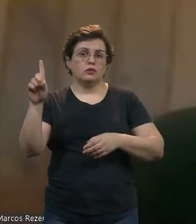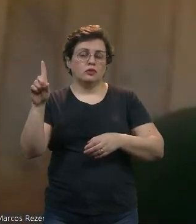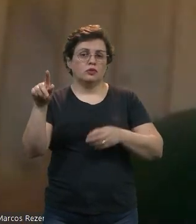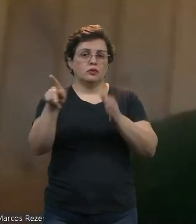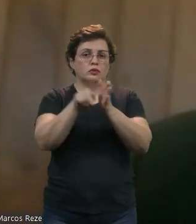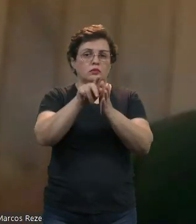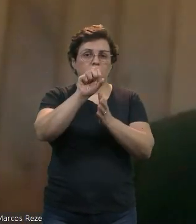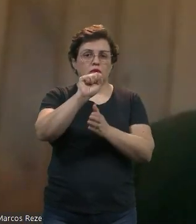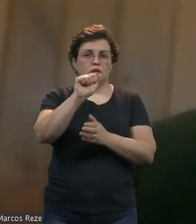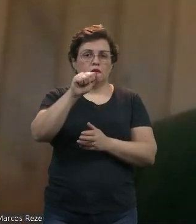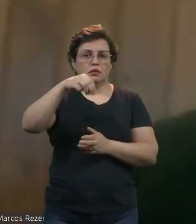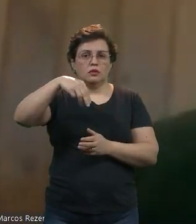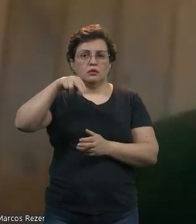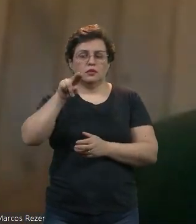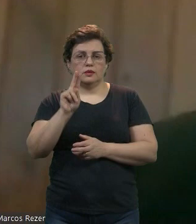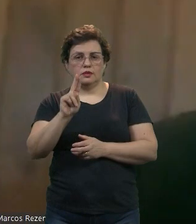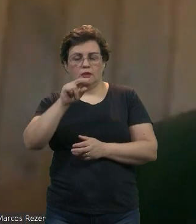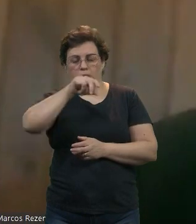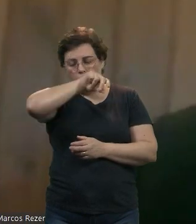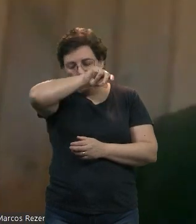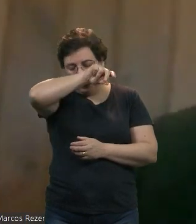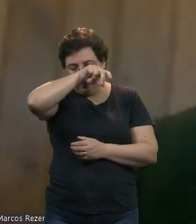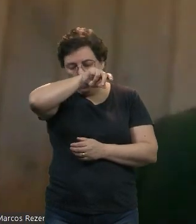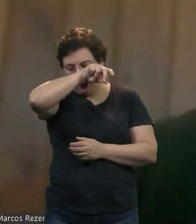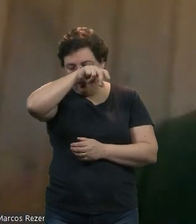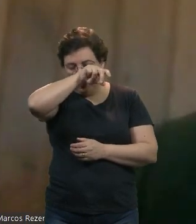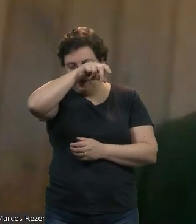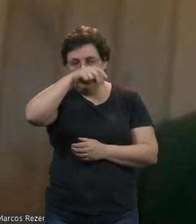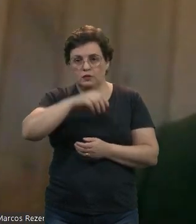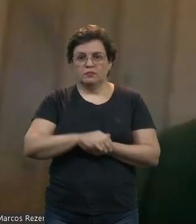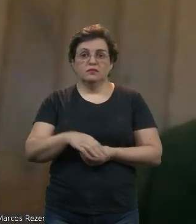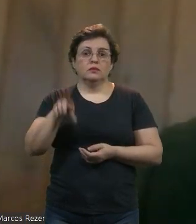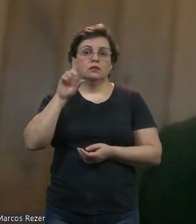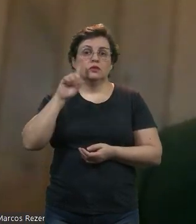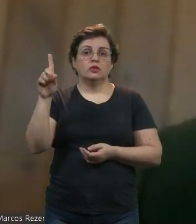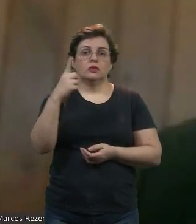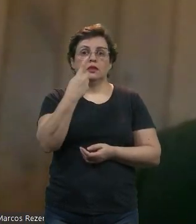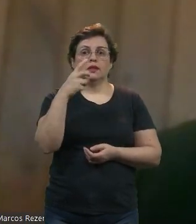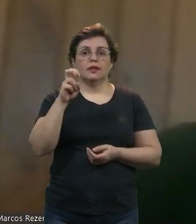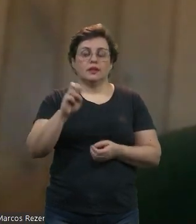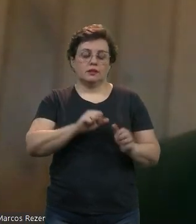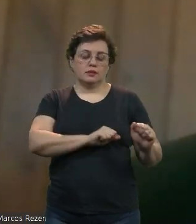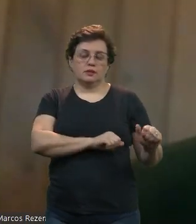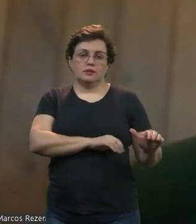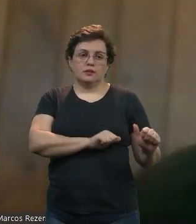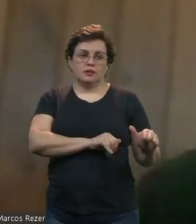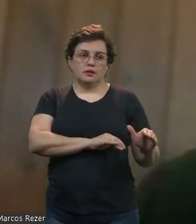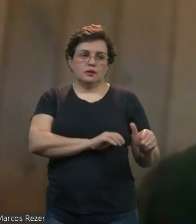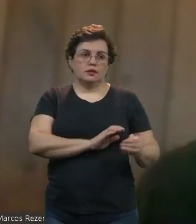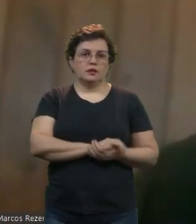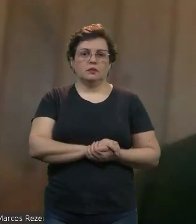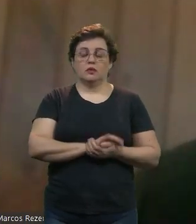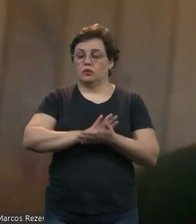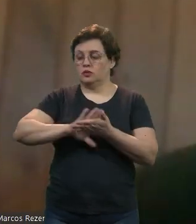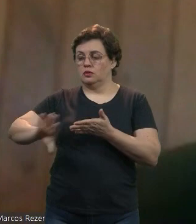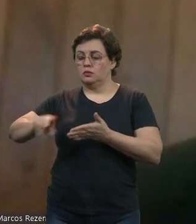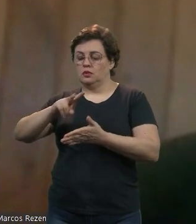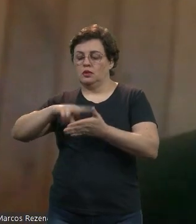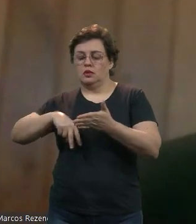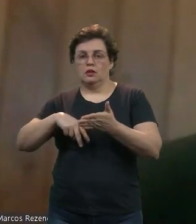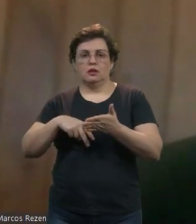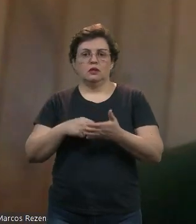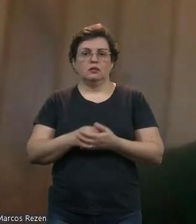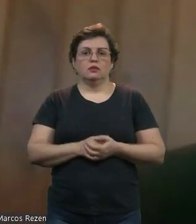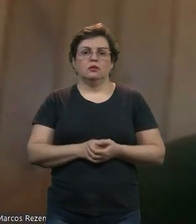SAMU, Serviço de Atendimento Móvel de Urgência, no dia 15 de setembro. Dispensada a leitura que foi